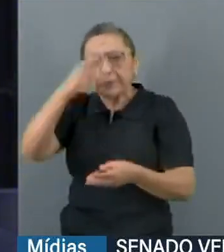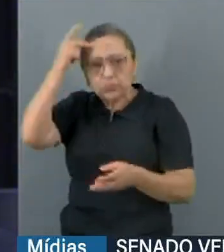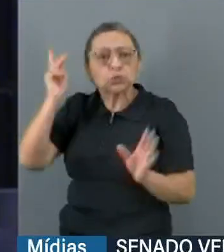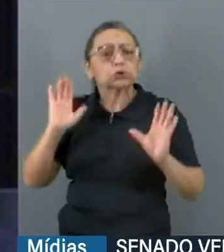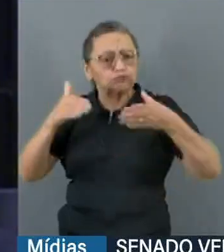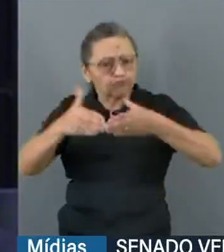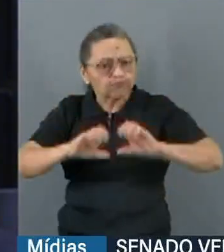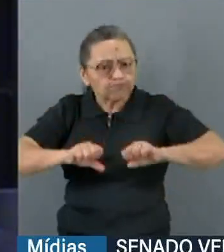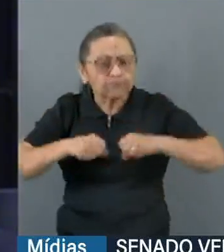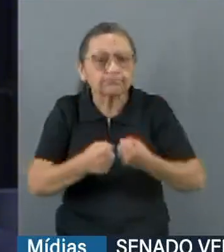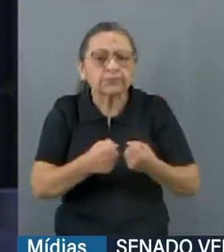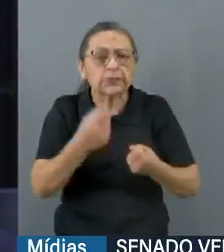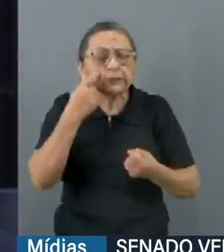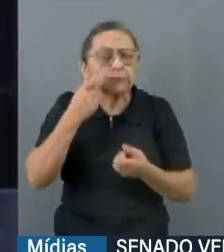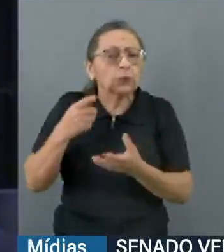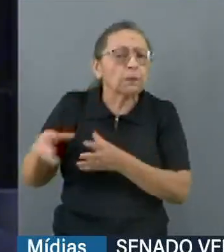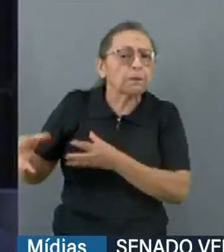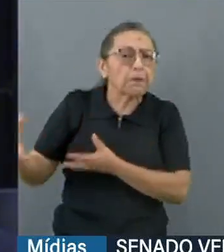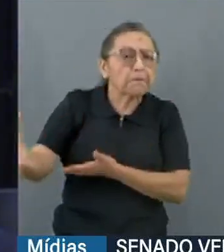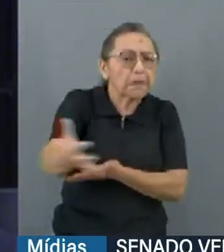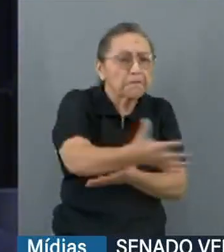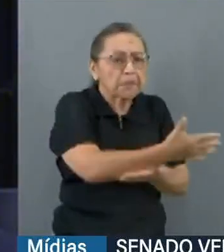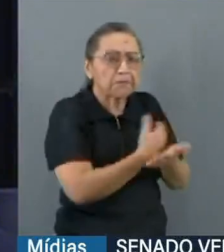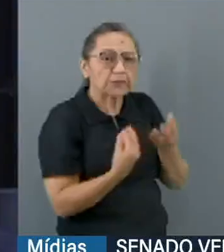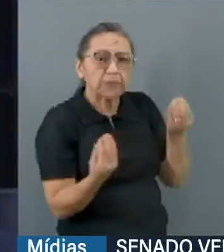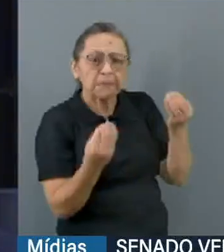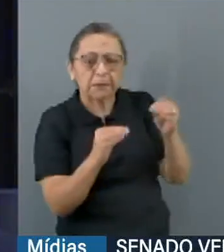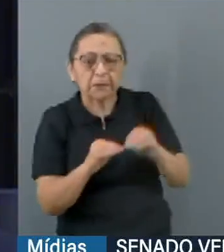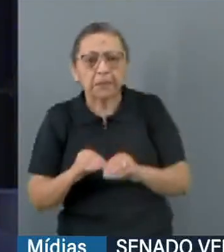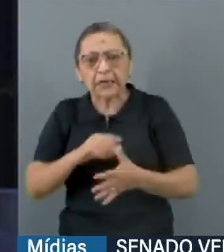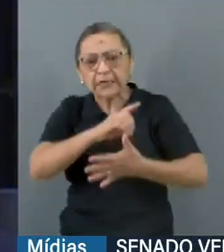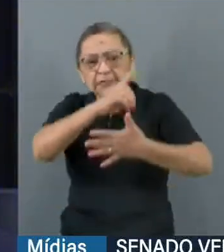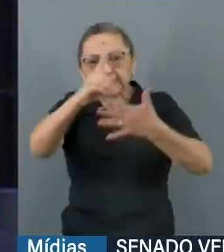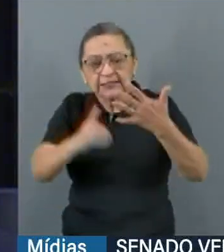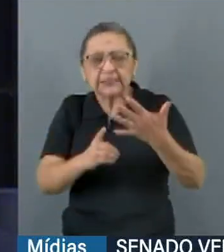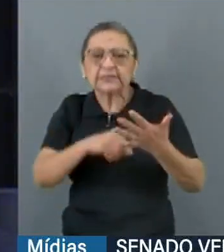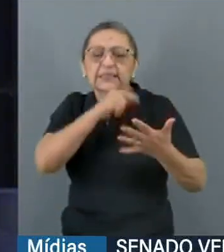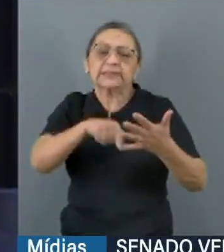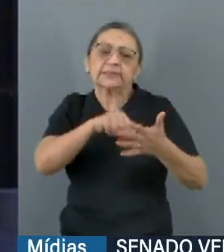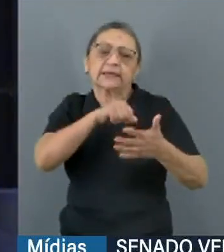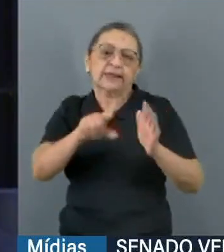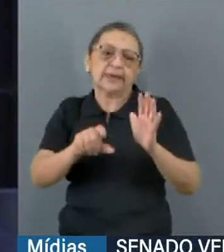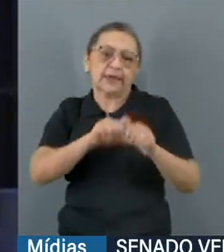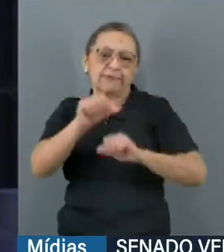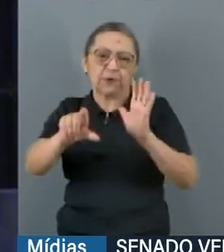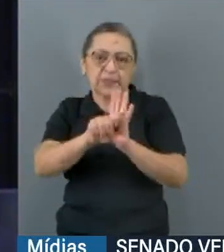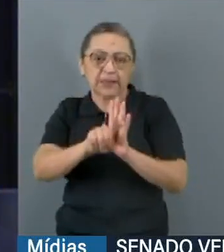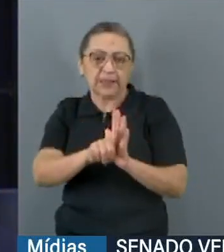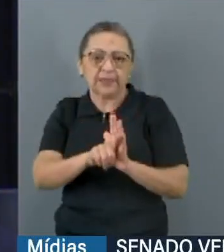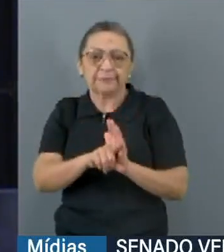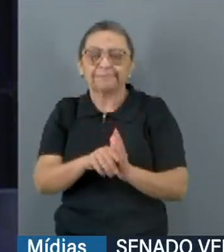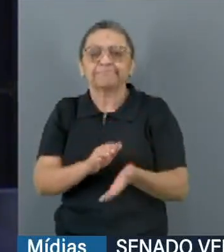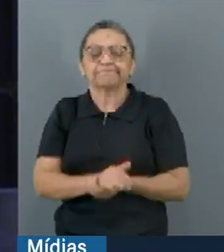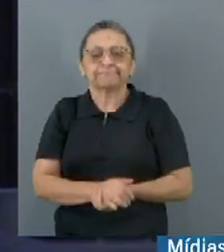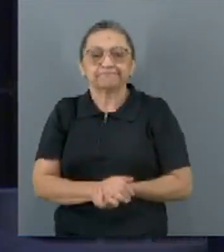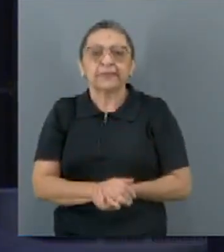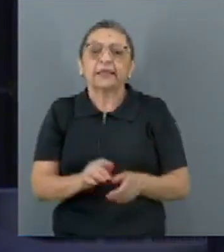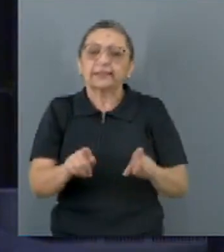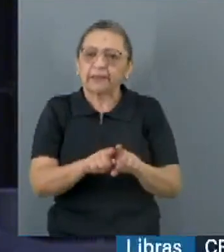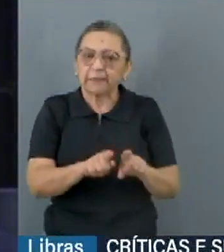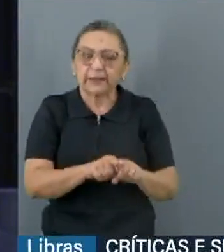abnegados, que foram construindo as diretrizes dessa grande reforma. E eu não posso deixar de